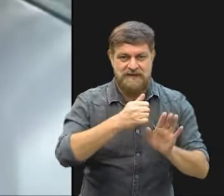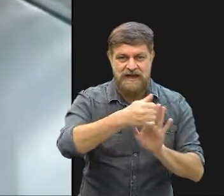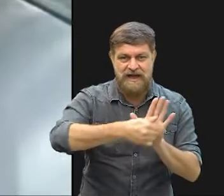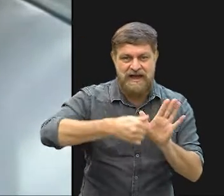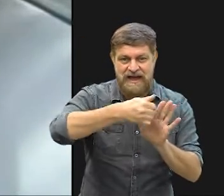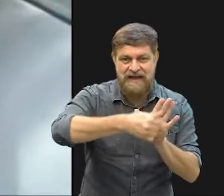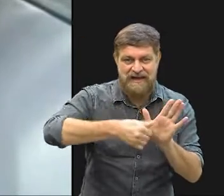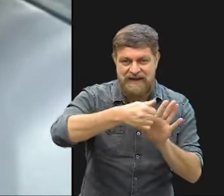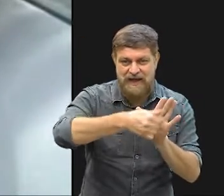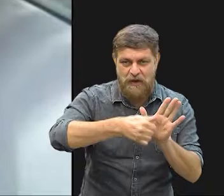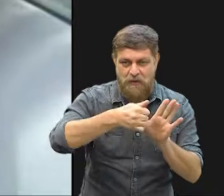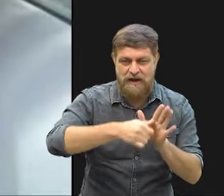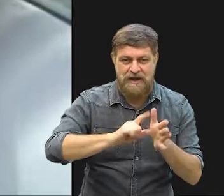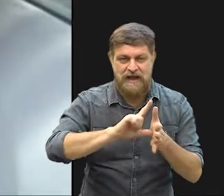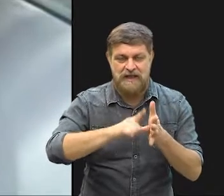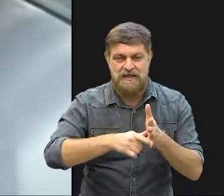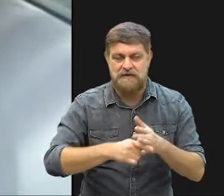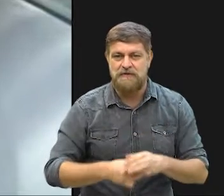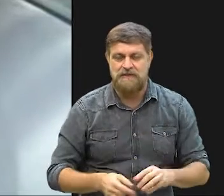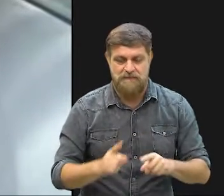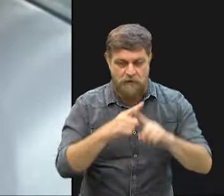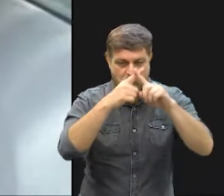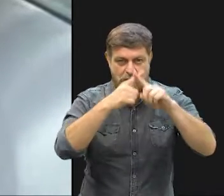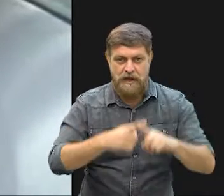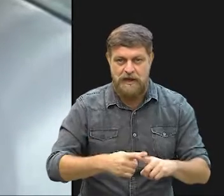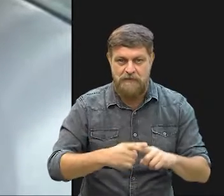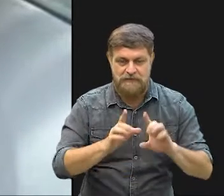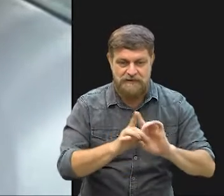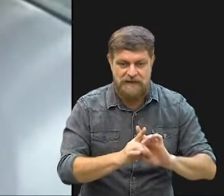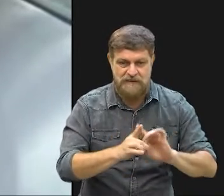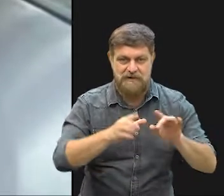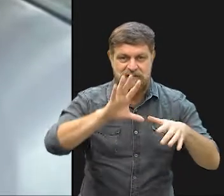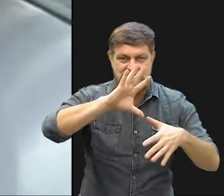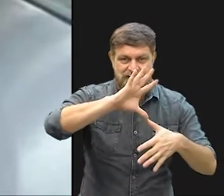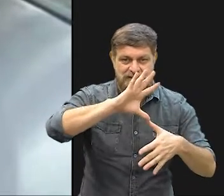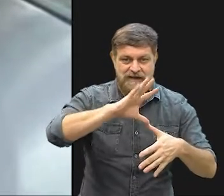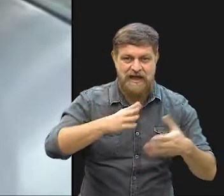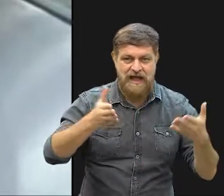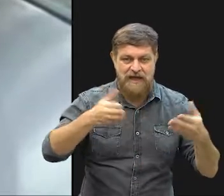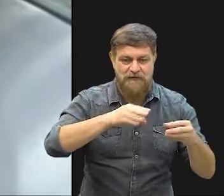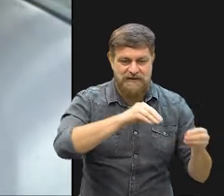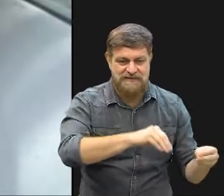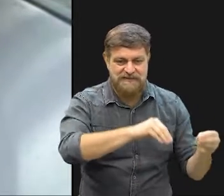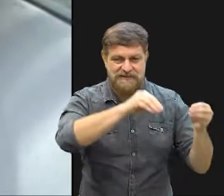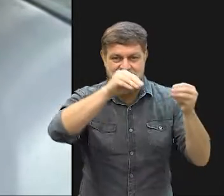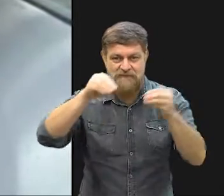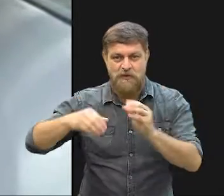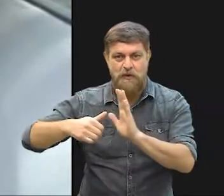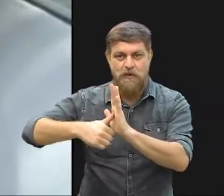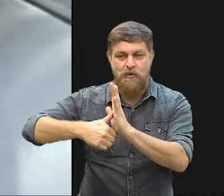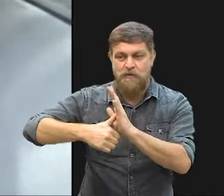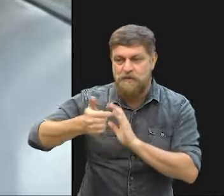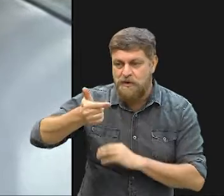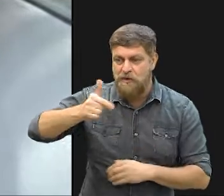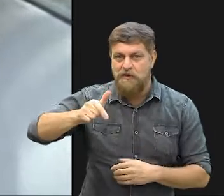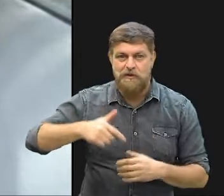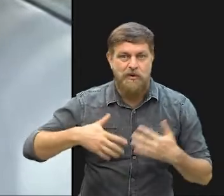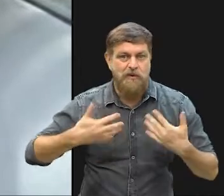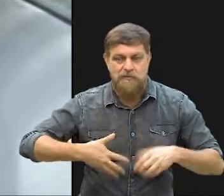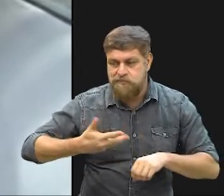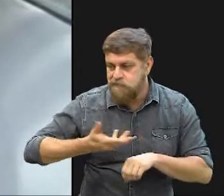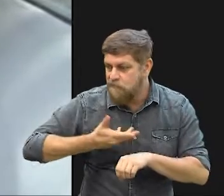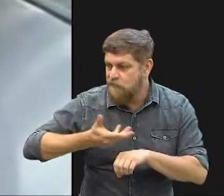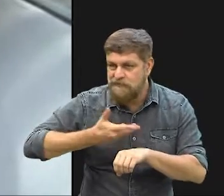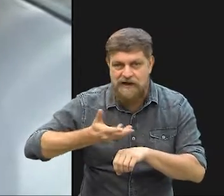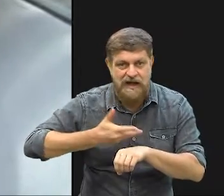Ferroviária, para a cidade de Araraquara, em seguida teve a Libertadores, e agora já estou caminhando aí para outro clube. Então, assim, as